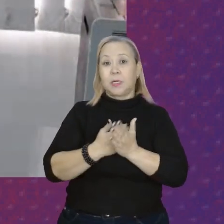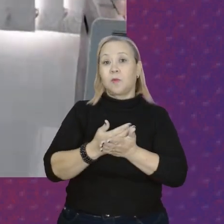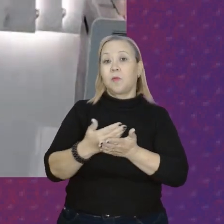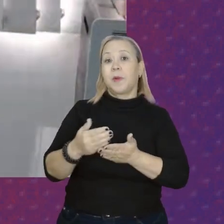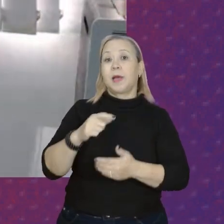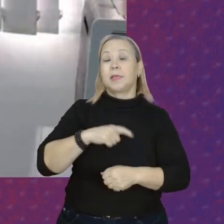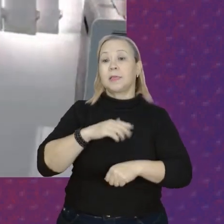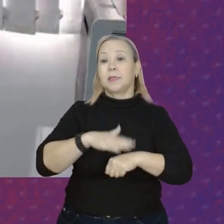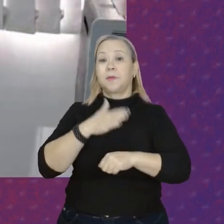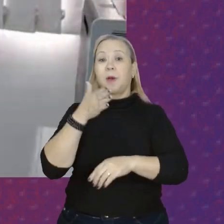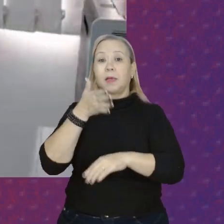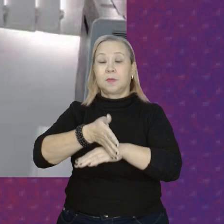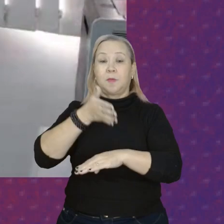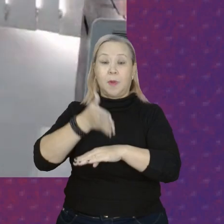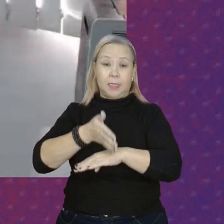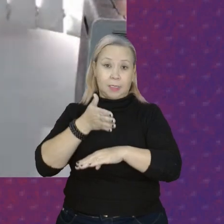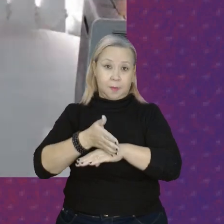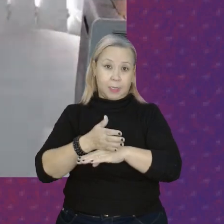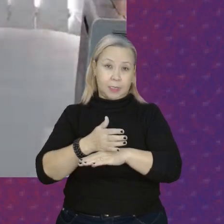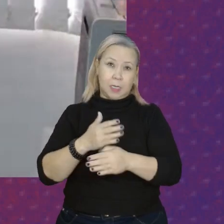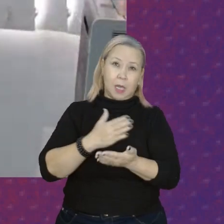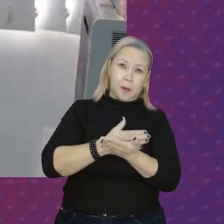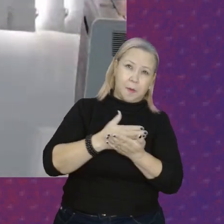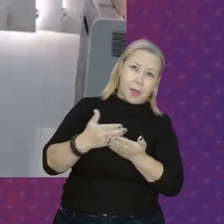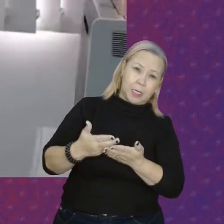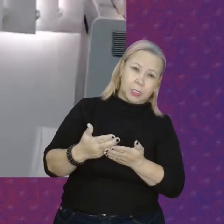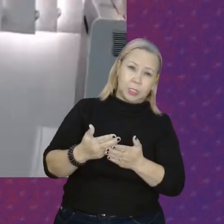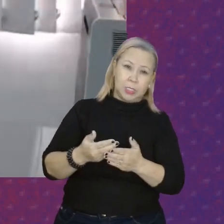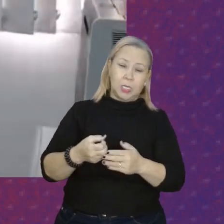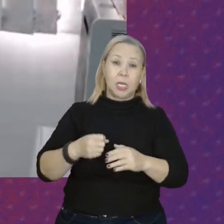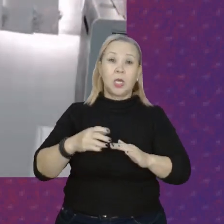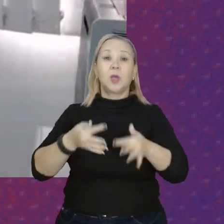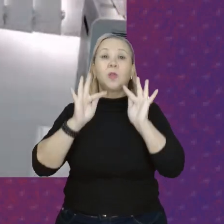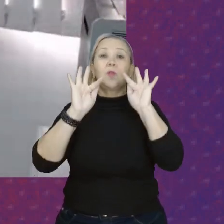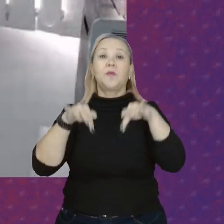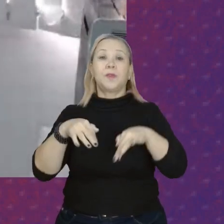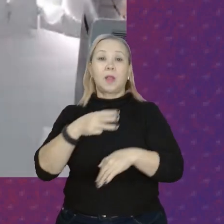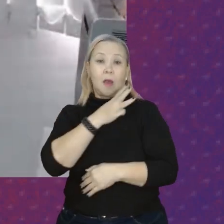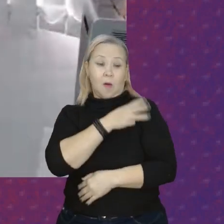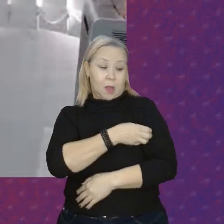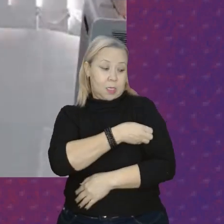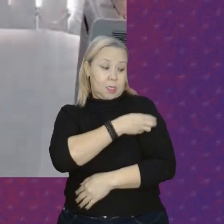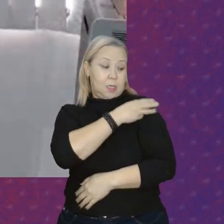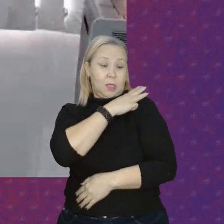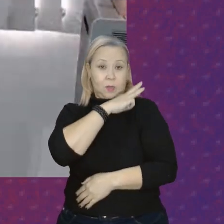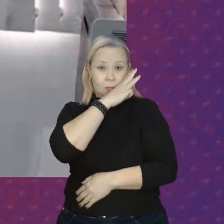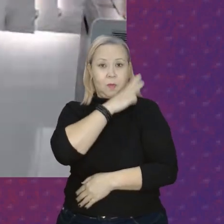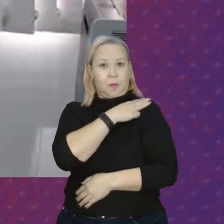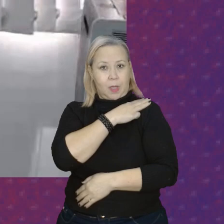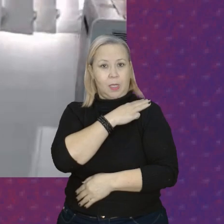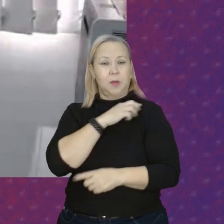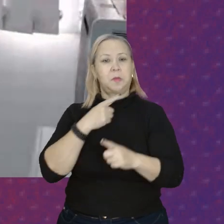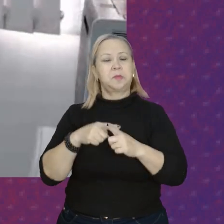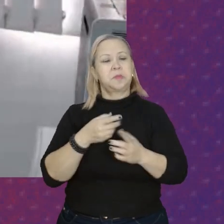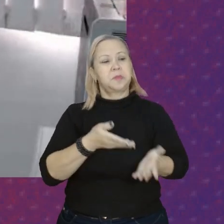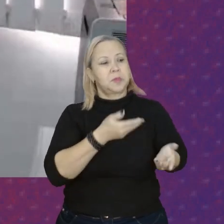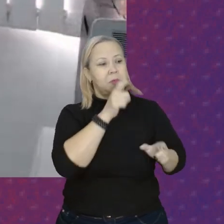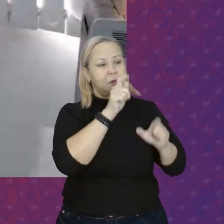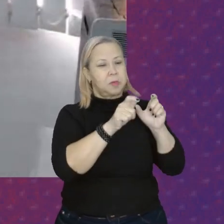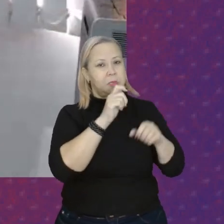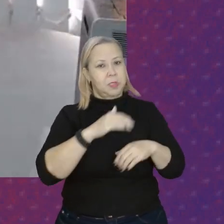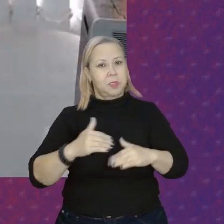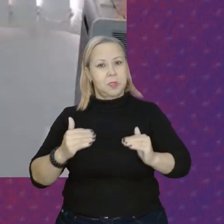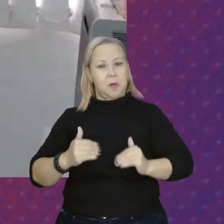mais entrada, né, a partir dos anos finais e no ensino médio, porque já são adolescentes, pré-adolescentes e adolescentes,